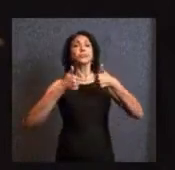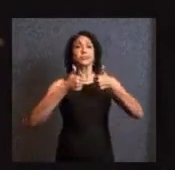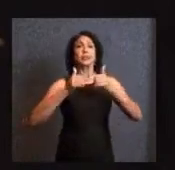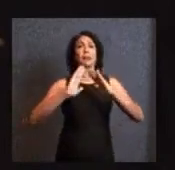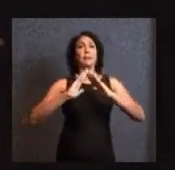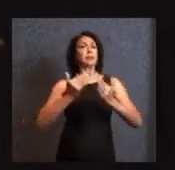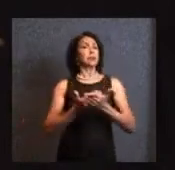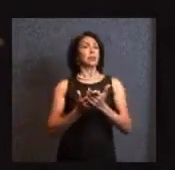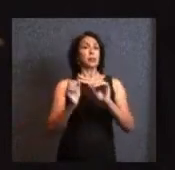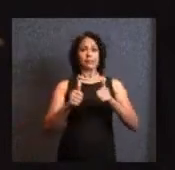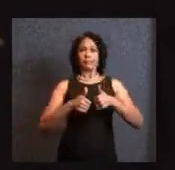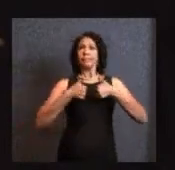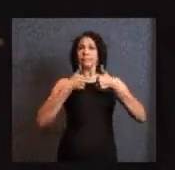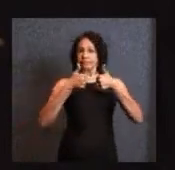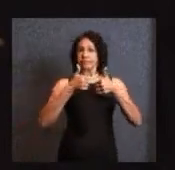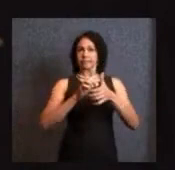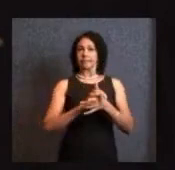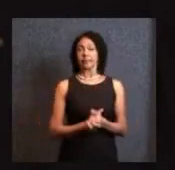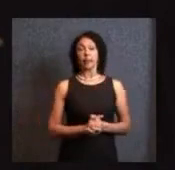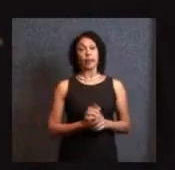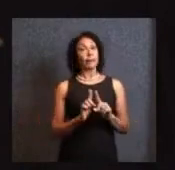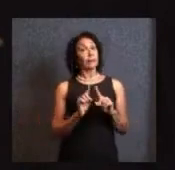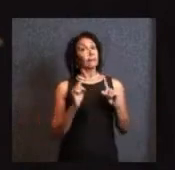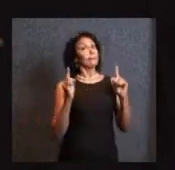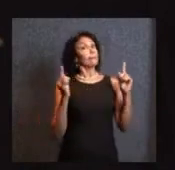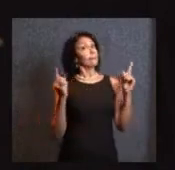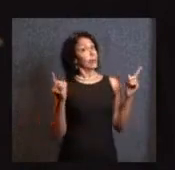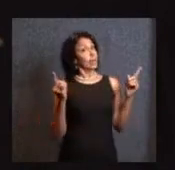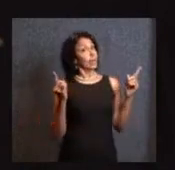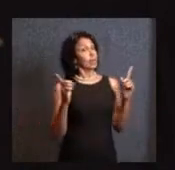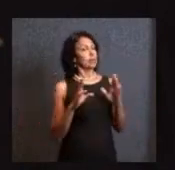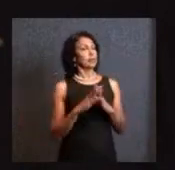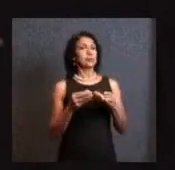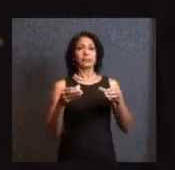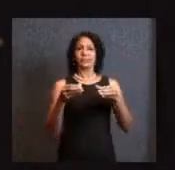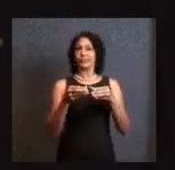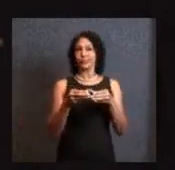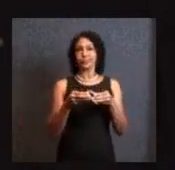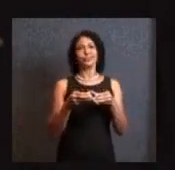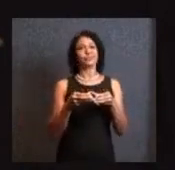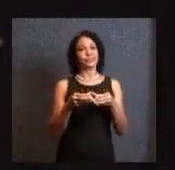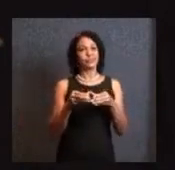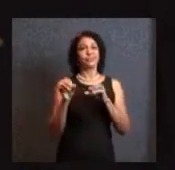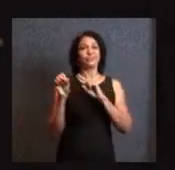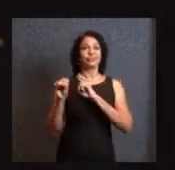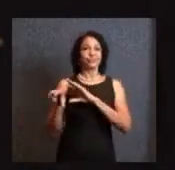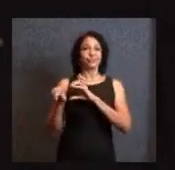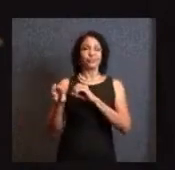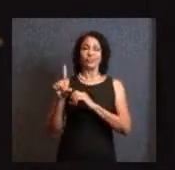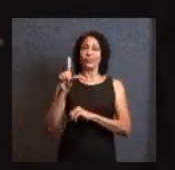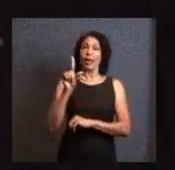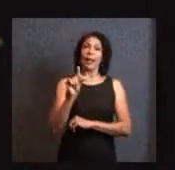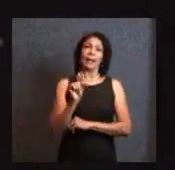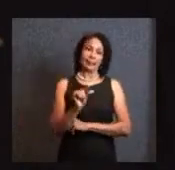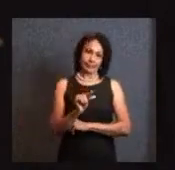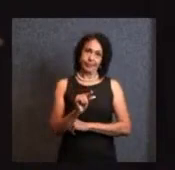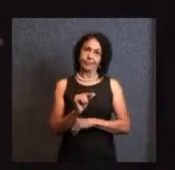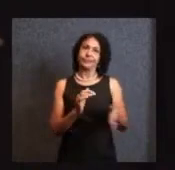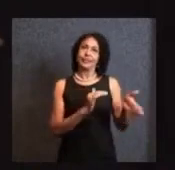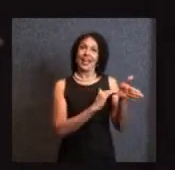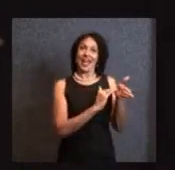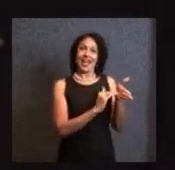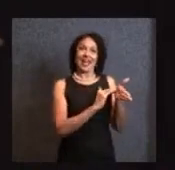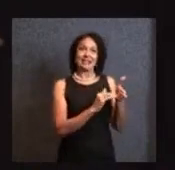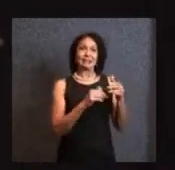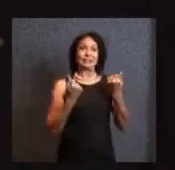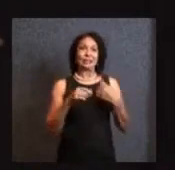escola, está ótimo. Entretanto, para a rede não é suficiente, porque a secretaria precisa ter